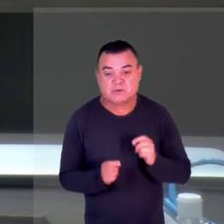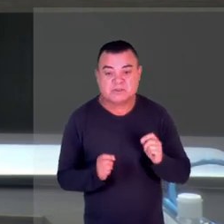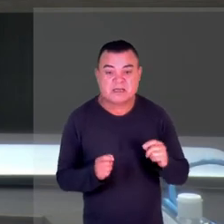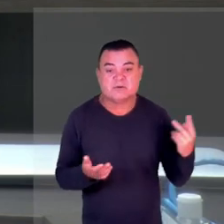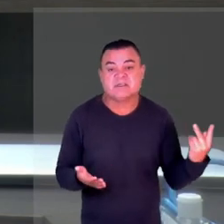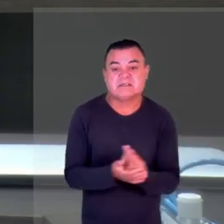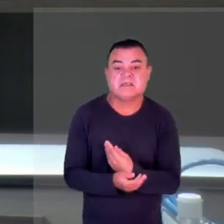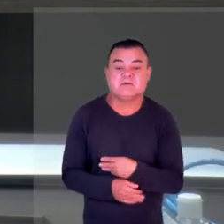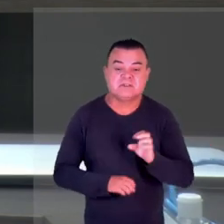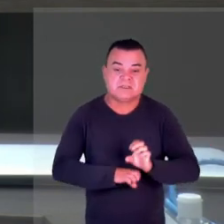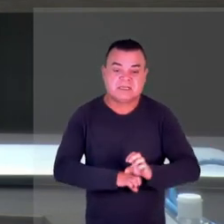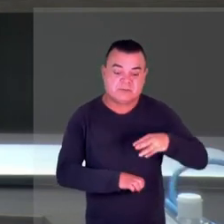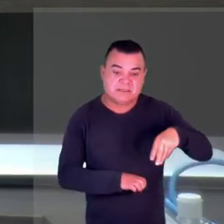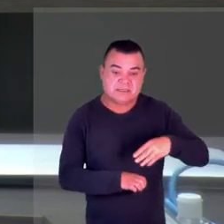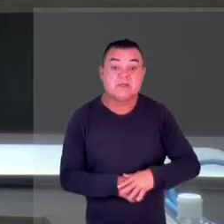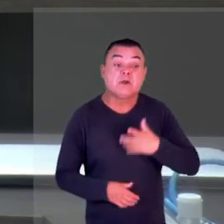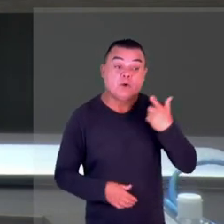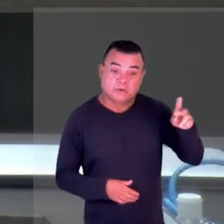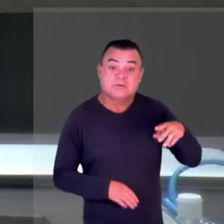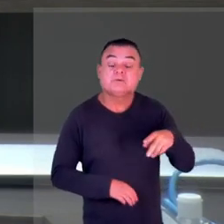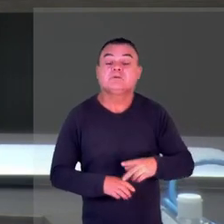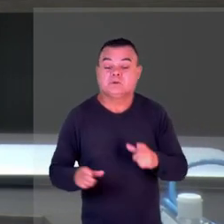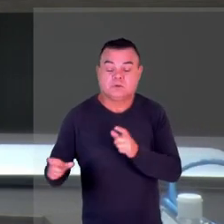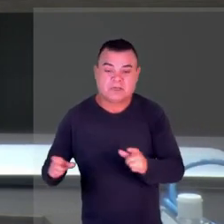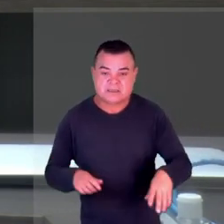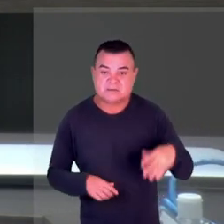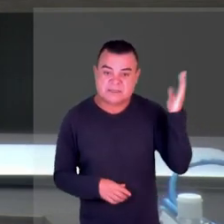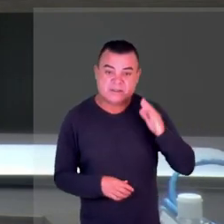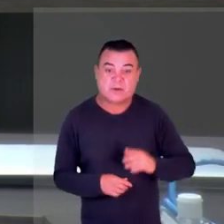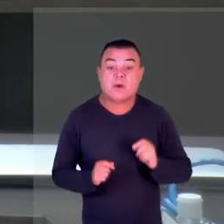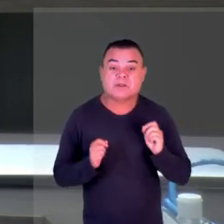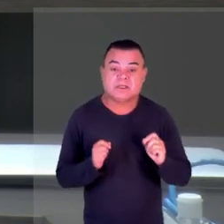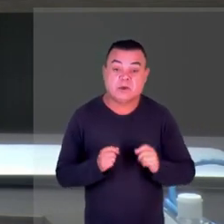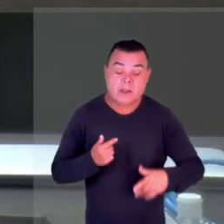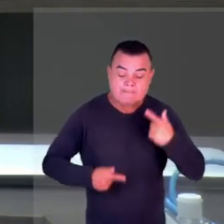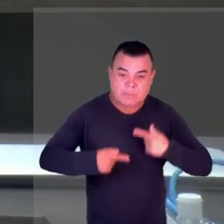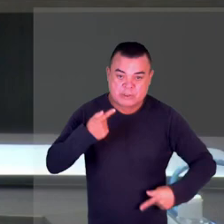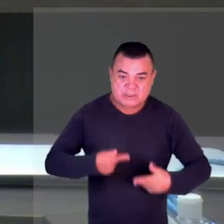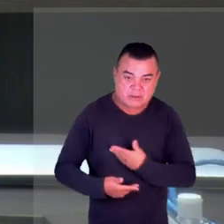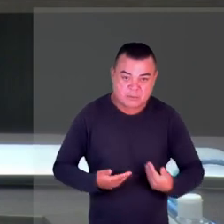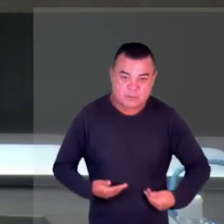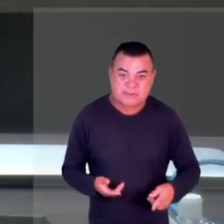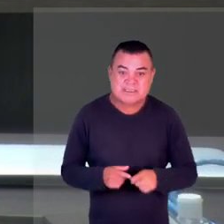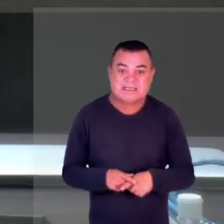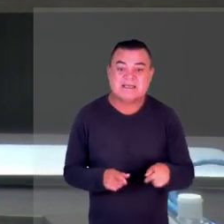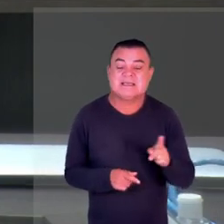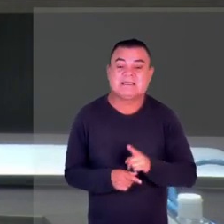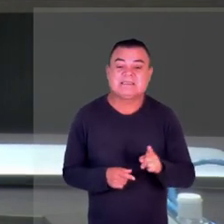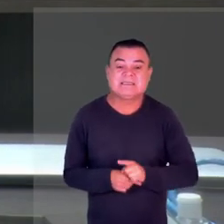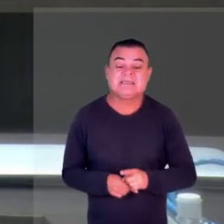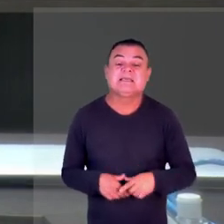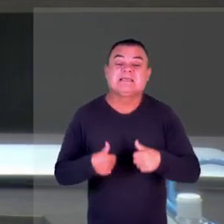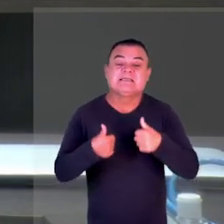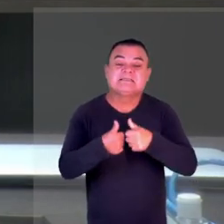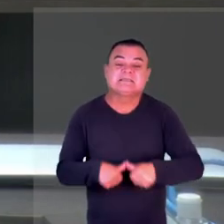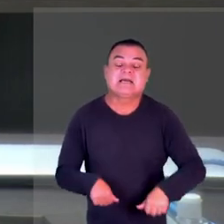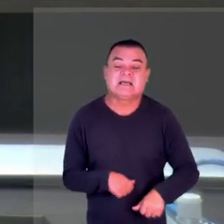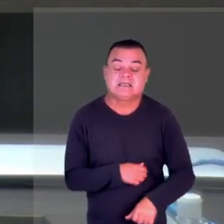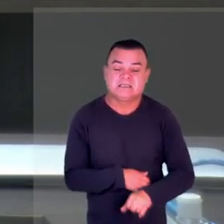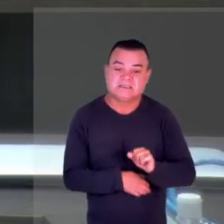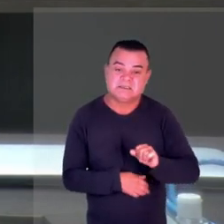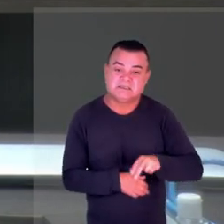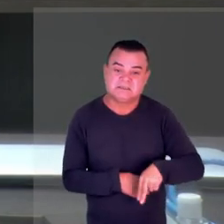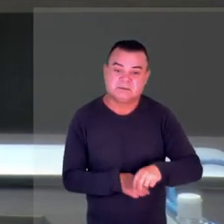muitos lugares do Brasil é uma política pública que ainda está insuficiente ela não é ruim ela